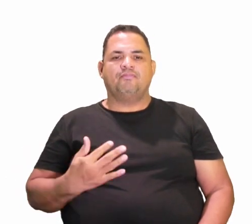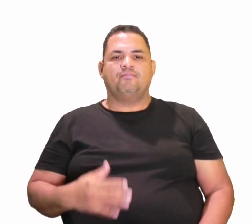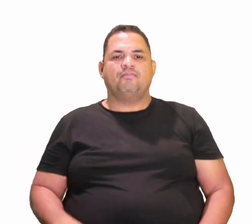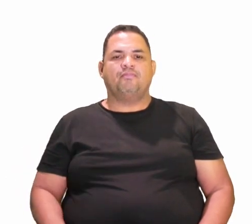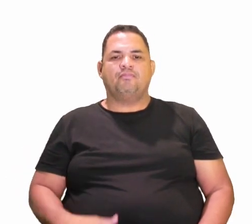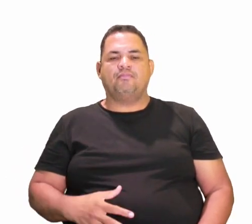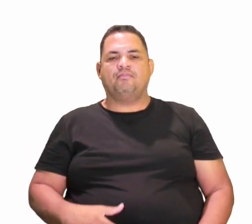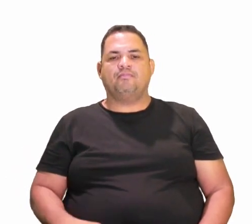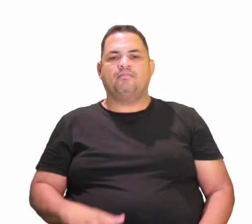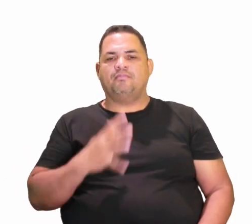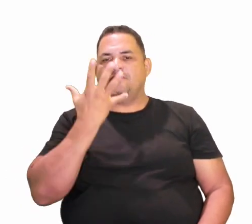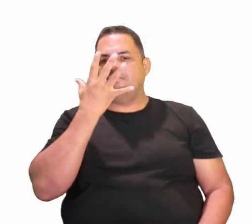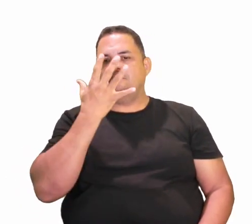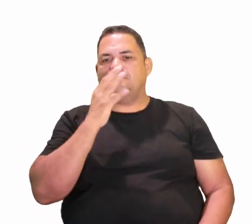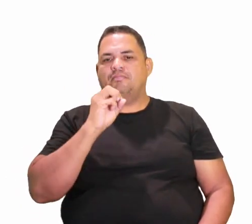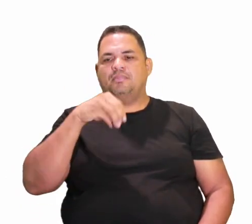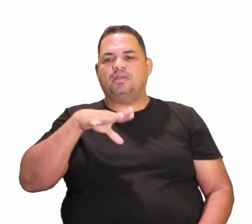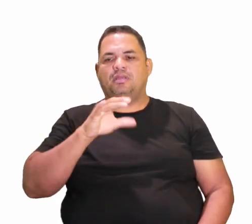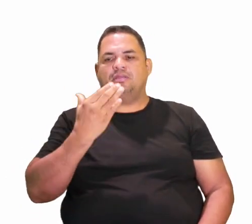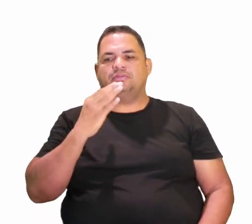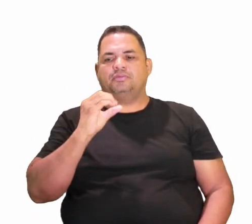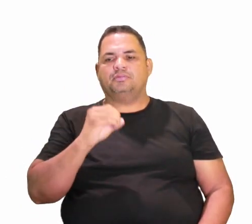February, March,